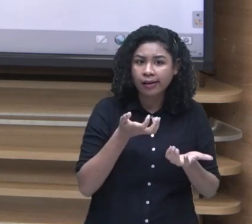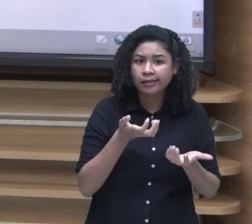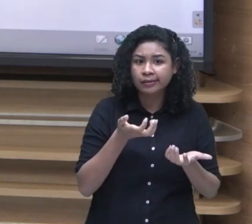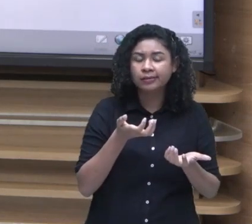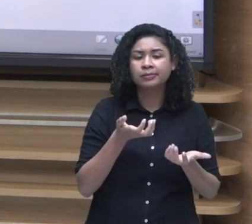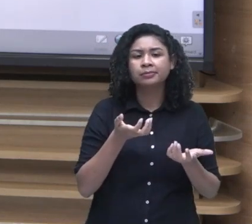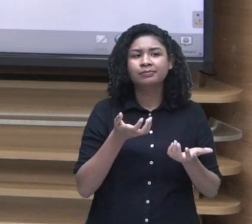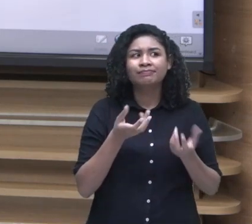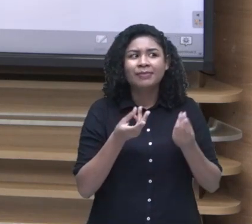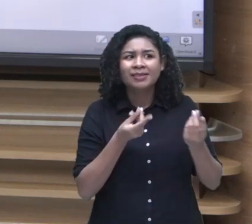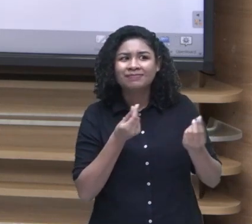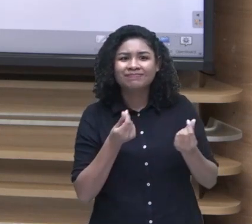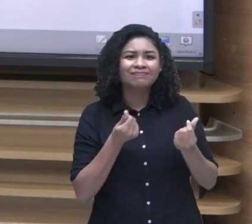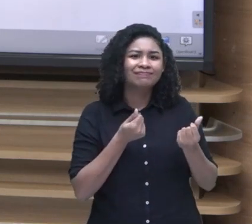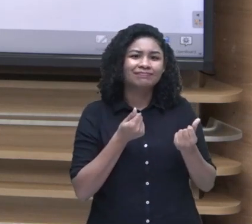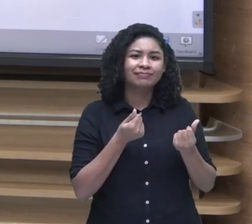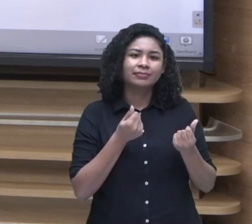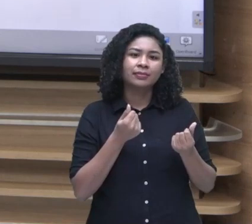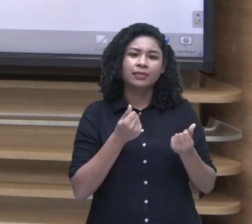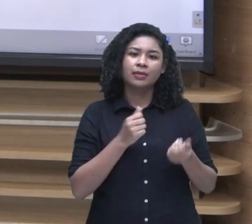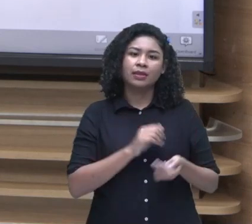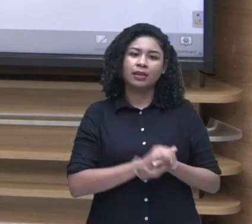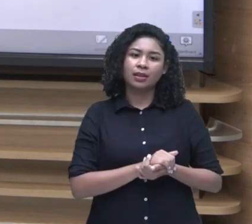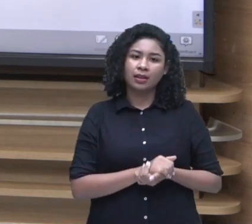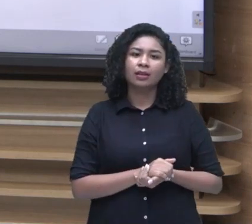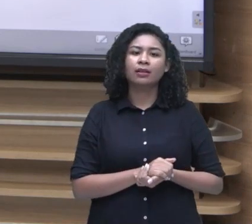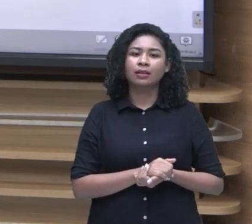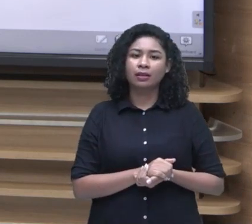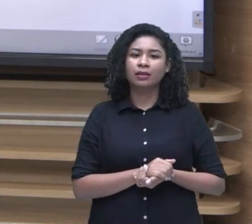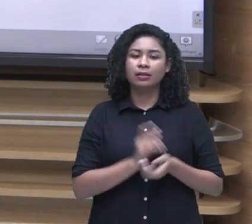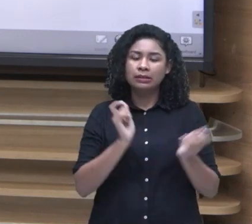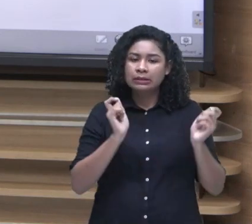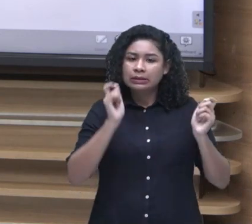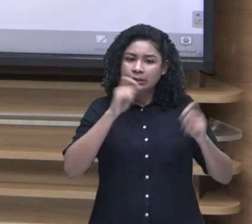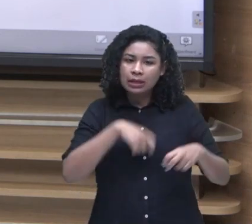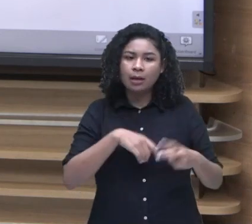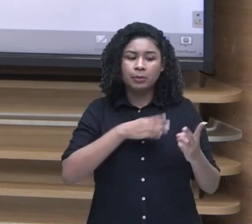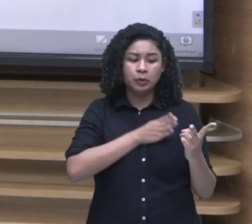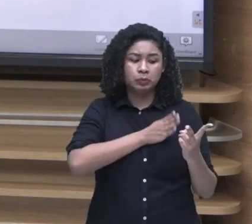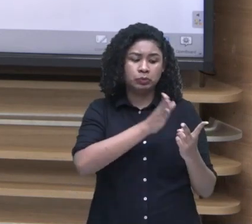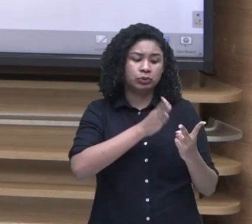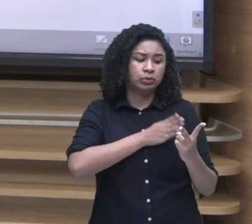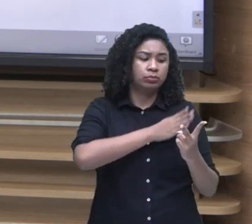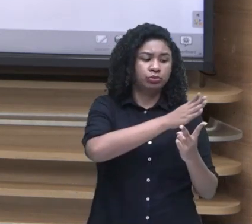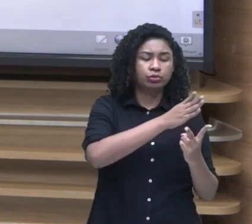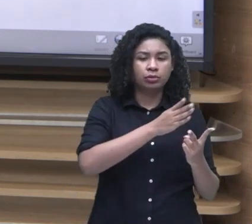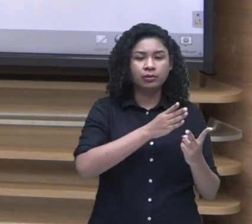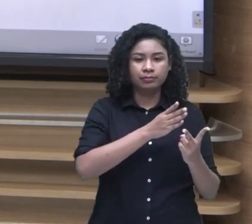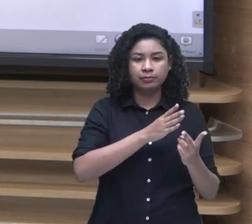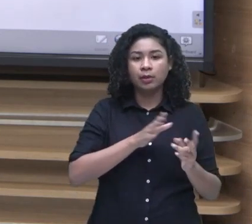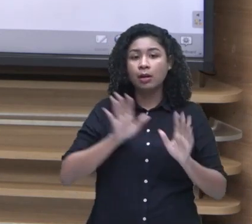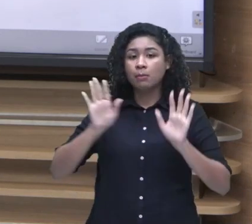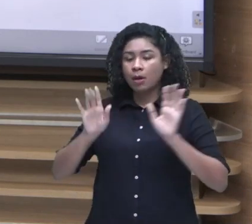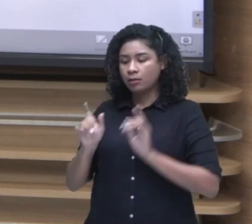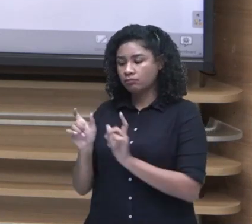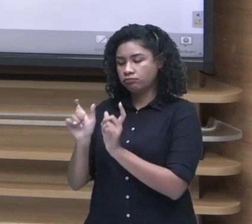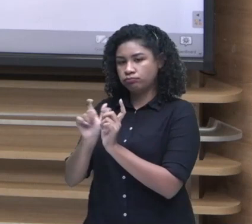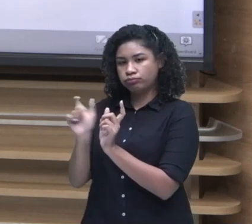uma maneira, mas ela dá margem para uma nova interpretação. E a polissemia,